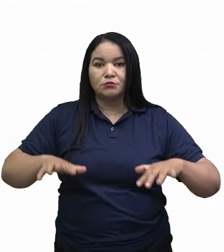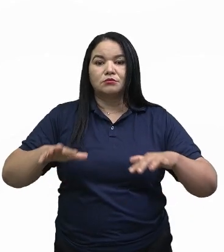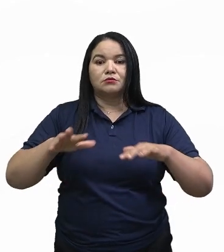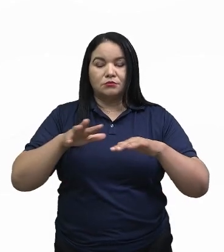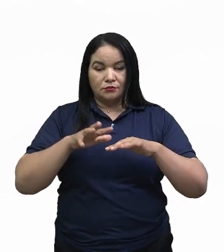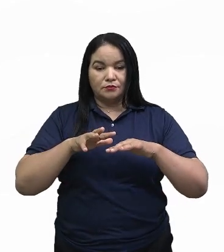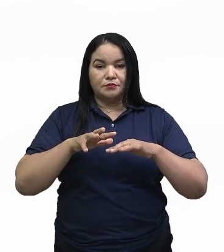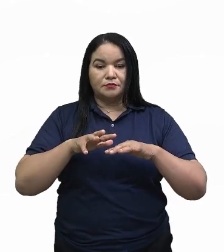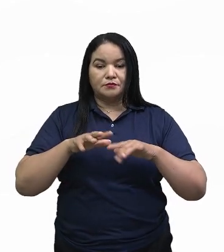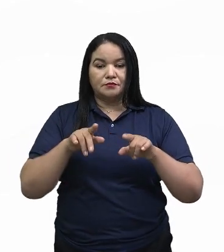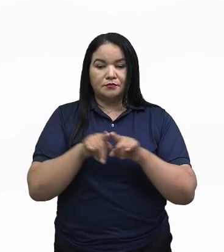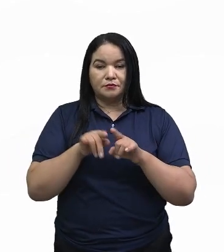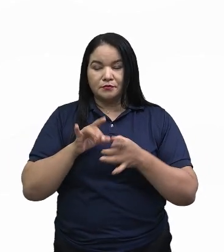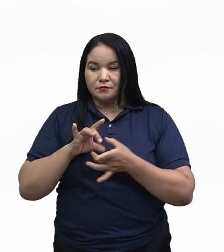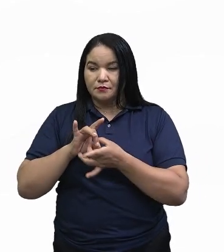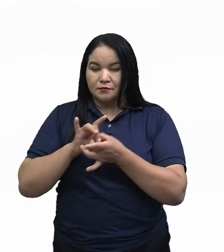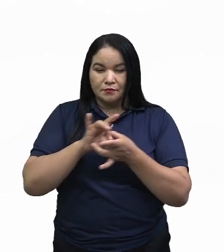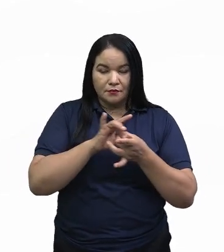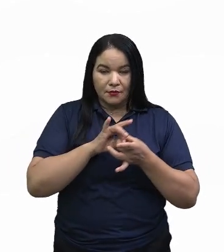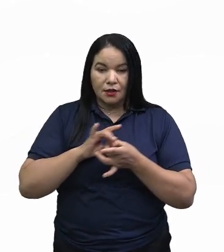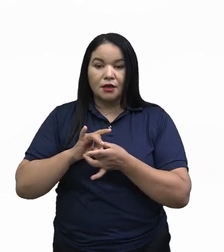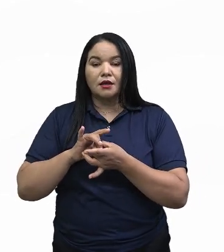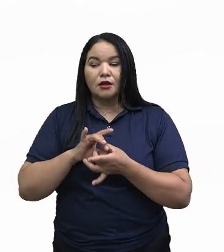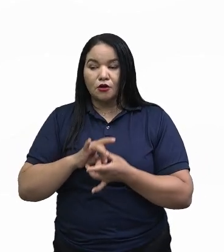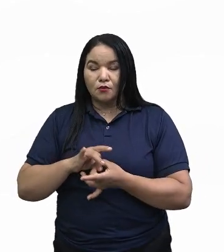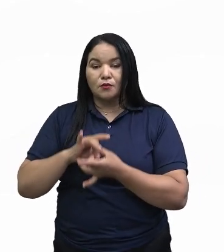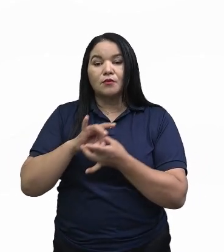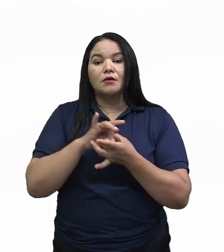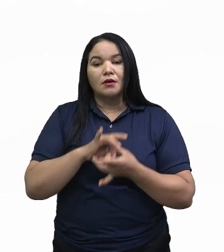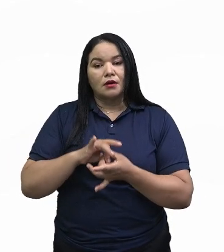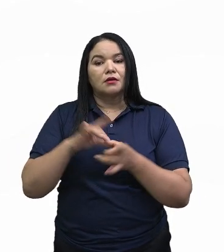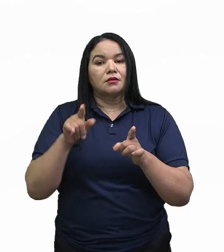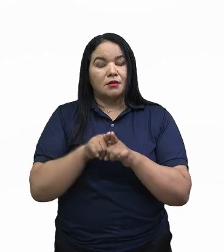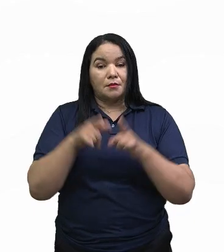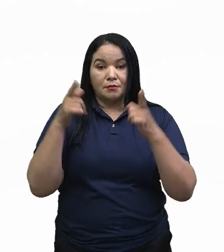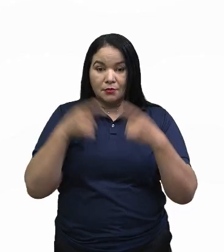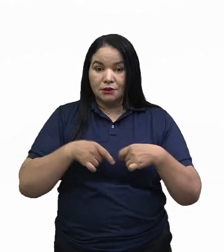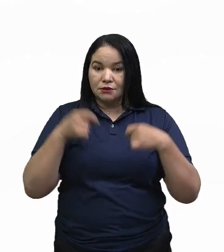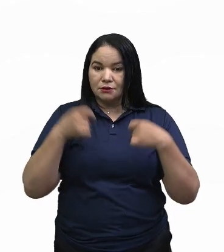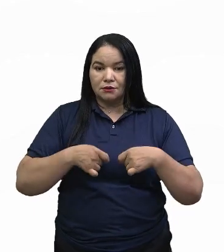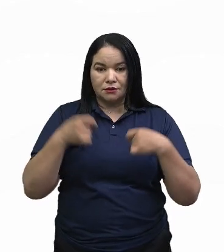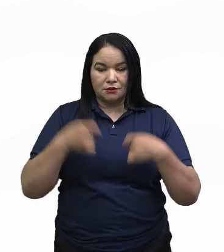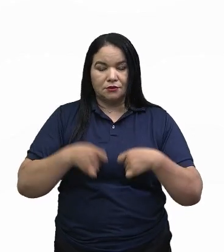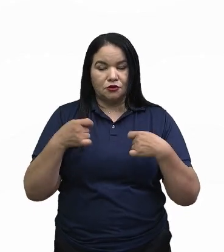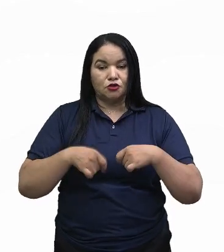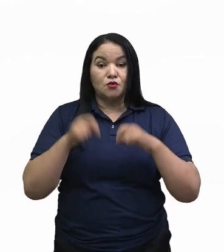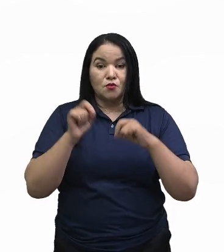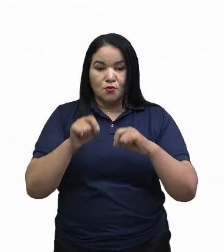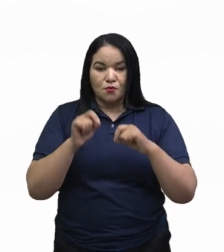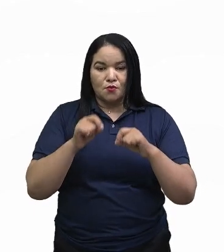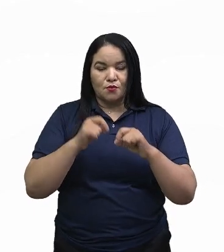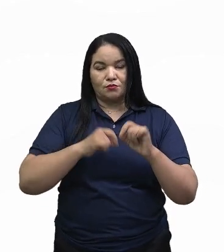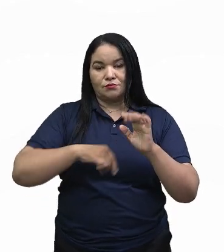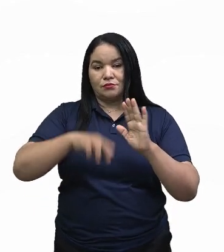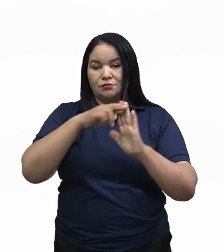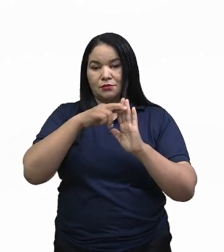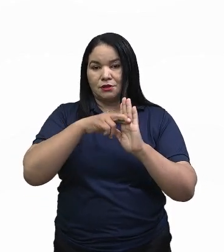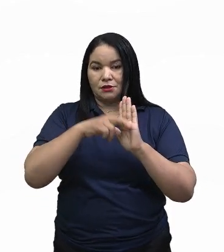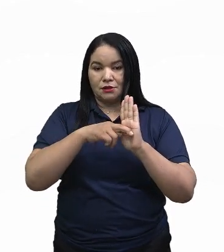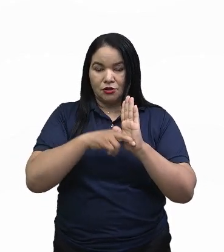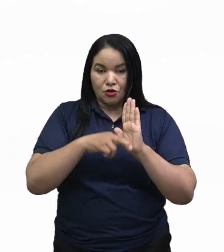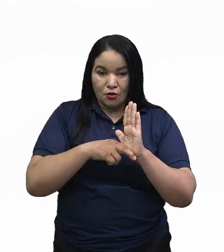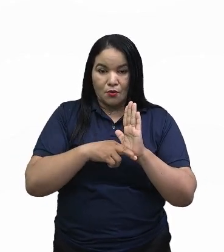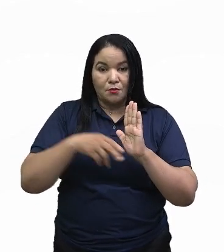mundo interconectado, faz-se necessário, né, de regras que